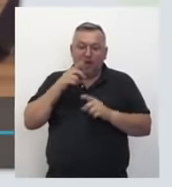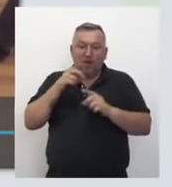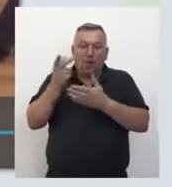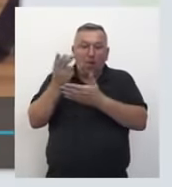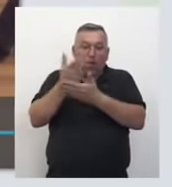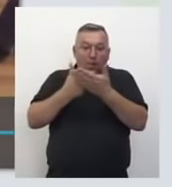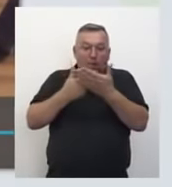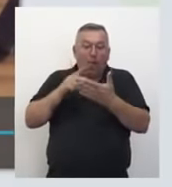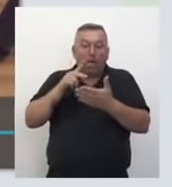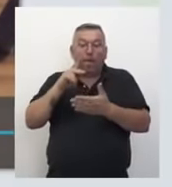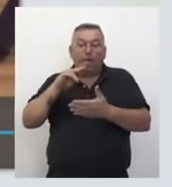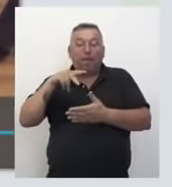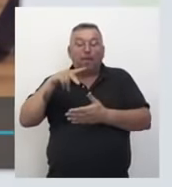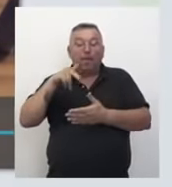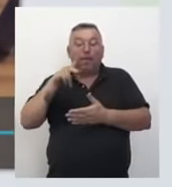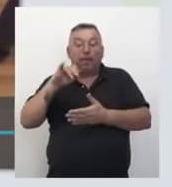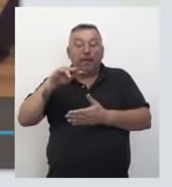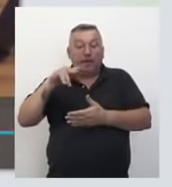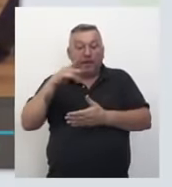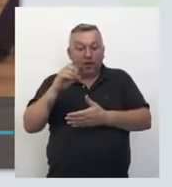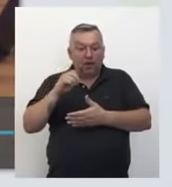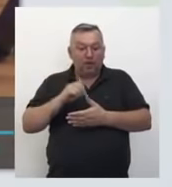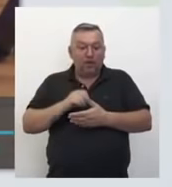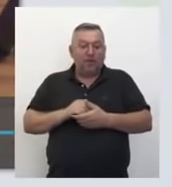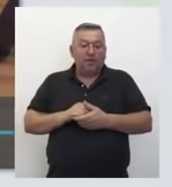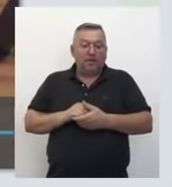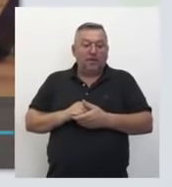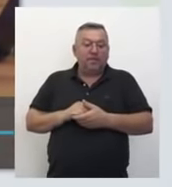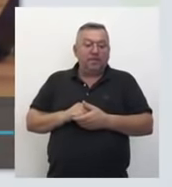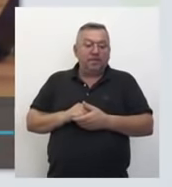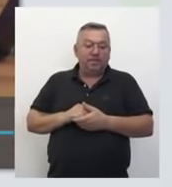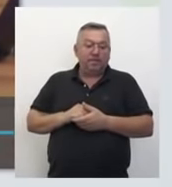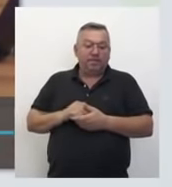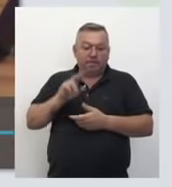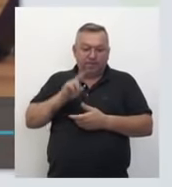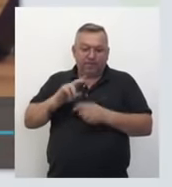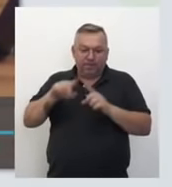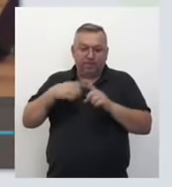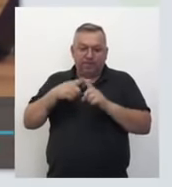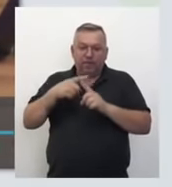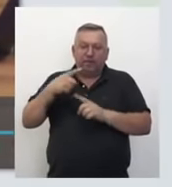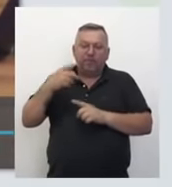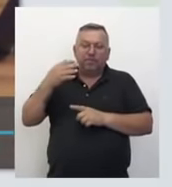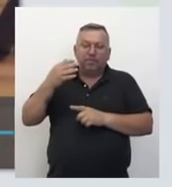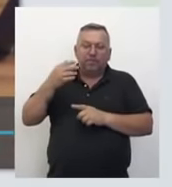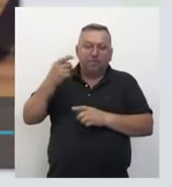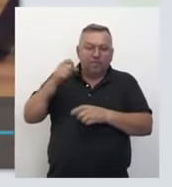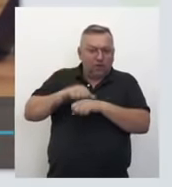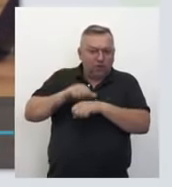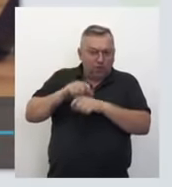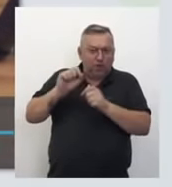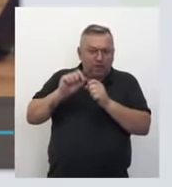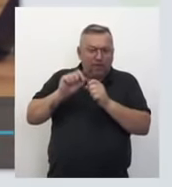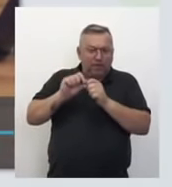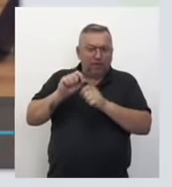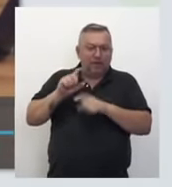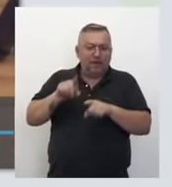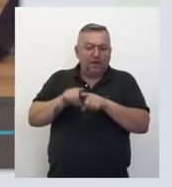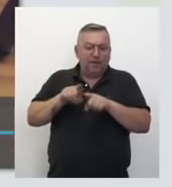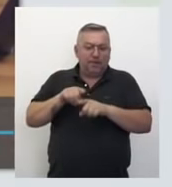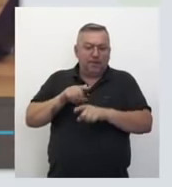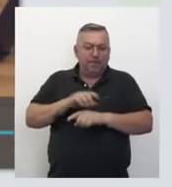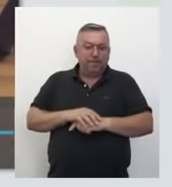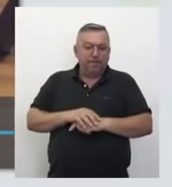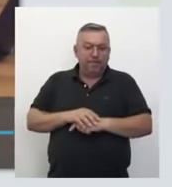vai dar certo. Eu acho que eu vou usar a ponta da caneta, que ela é mais fina para fazer esse pinhãozinho. E tem que